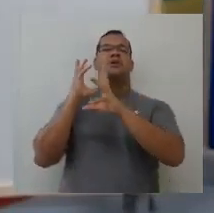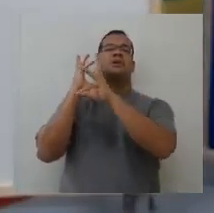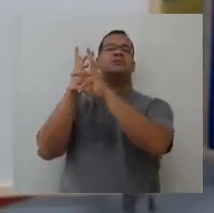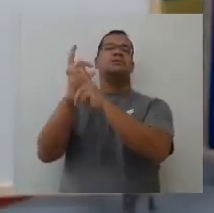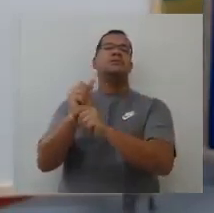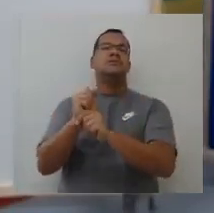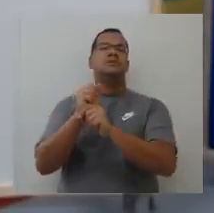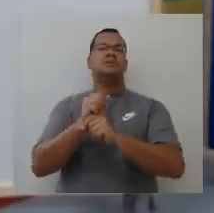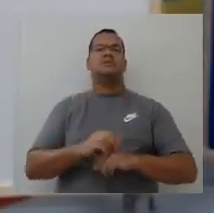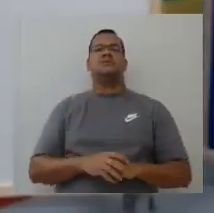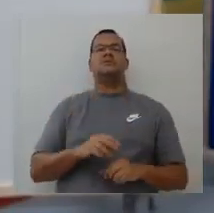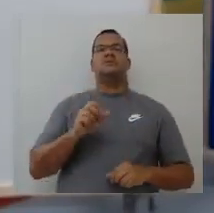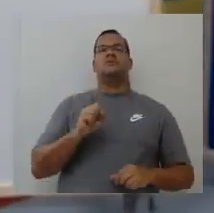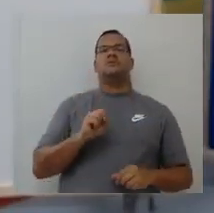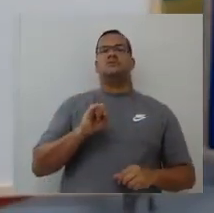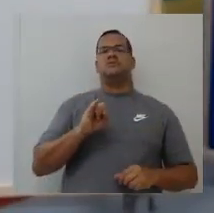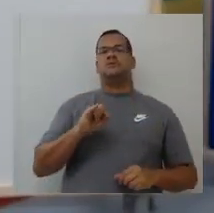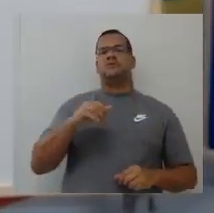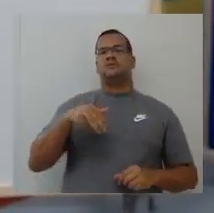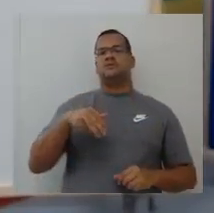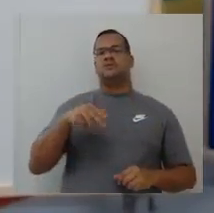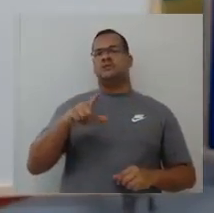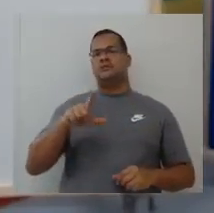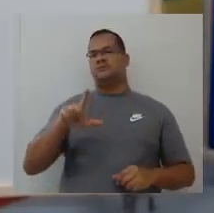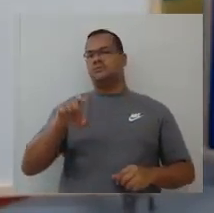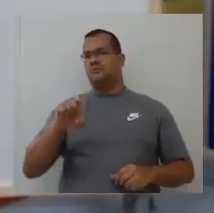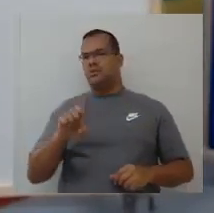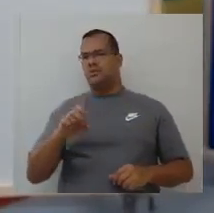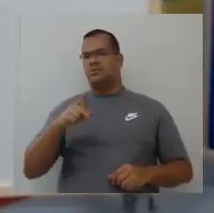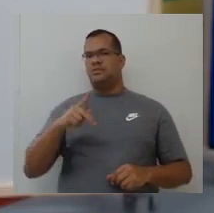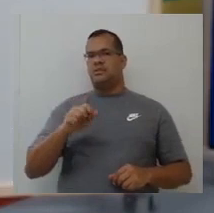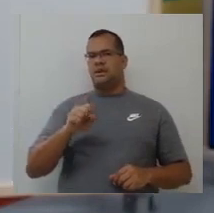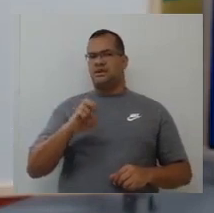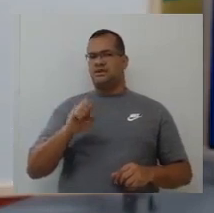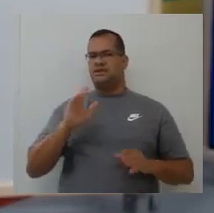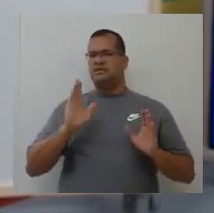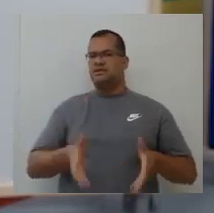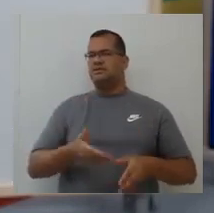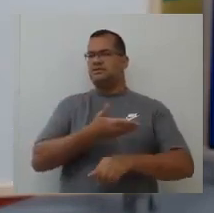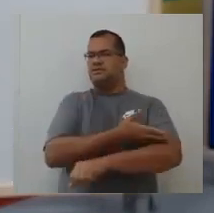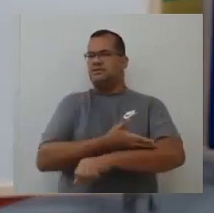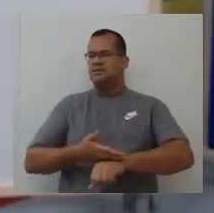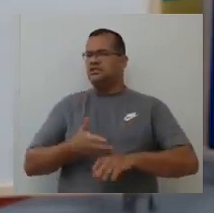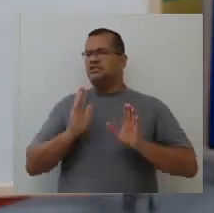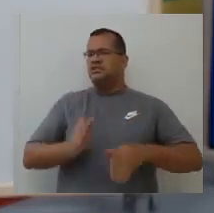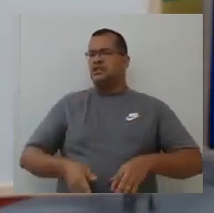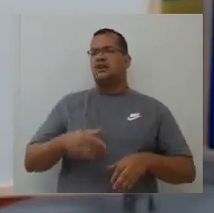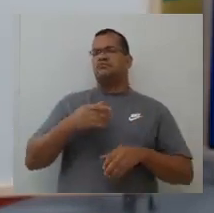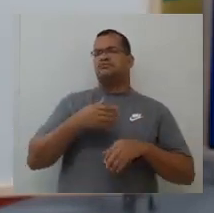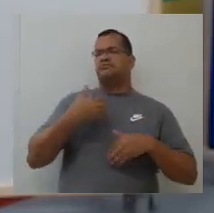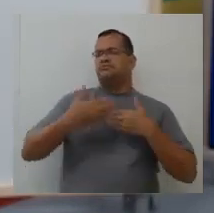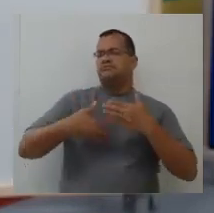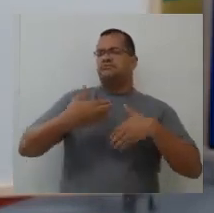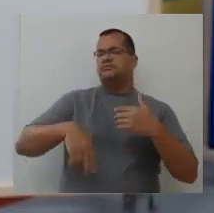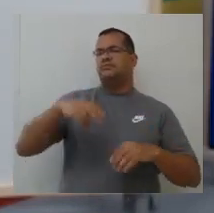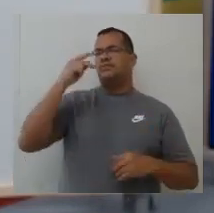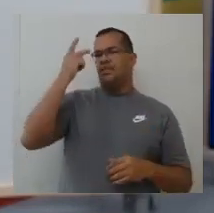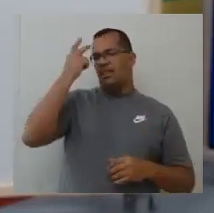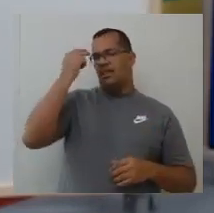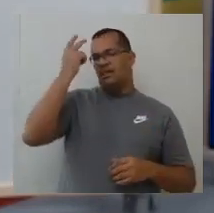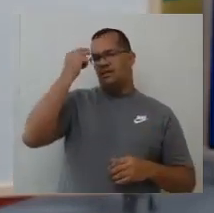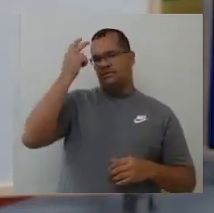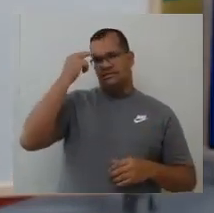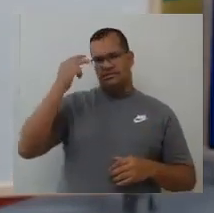repetindo, simple present é o tempo verbal utilizado para falar de ações e hábitos que costumam se repetir no presente com determinada